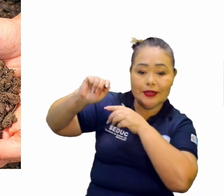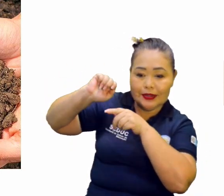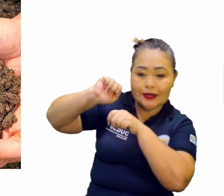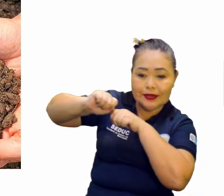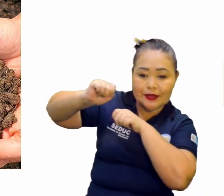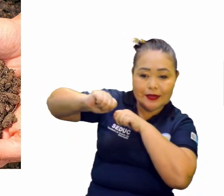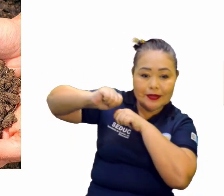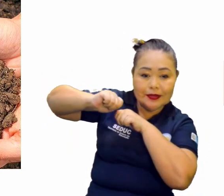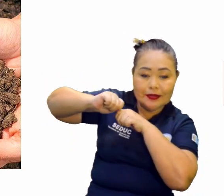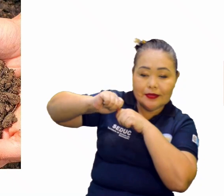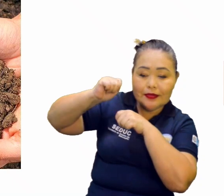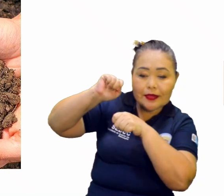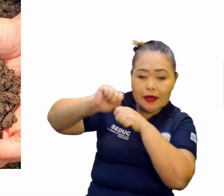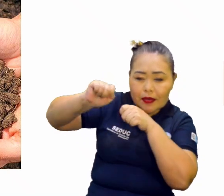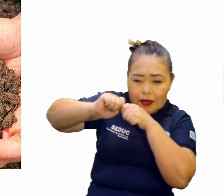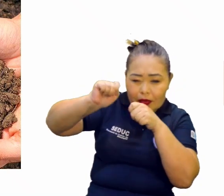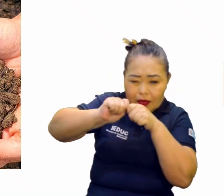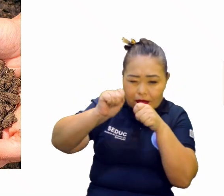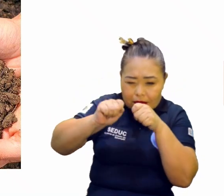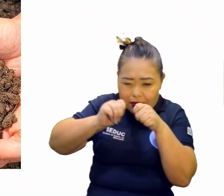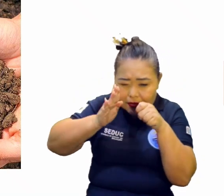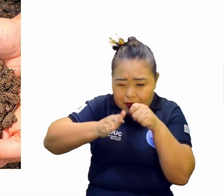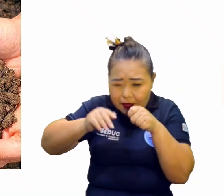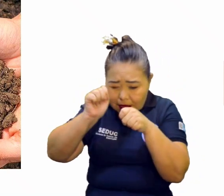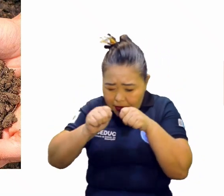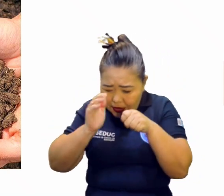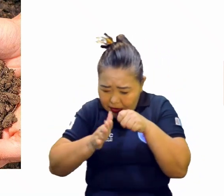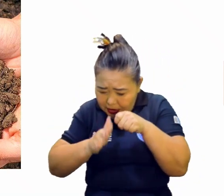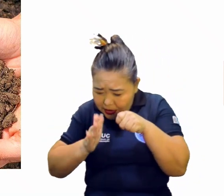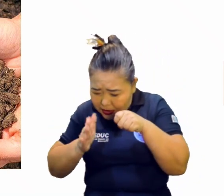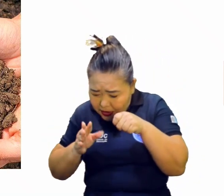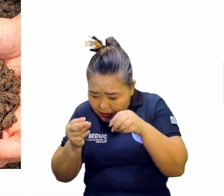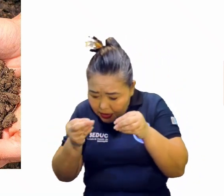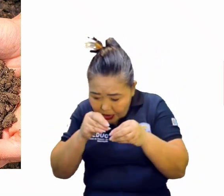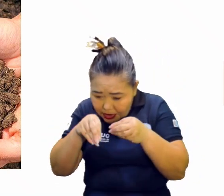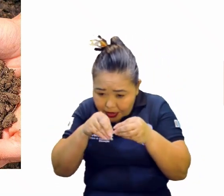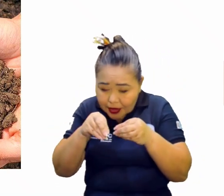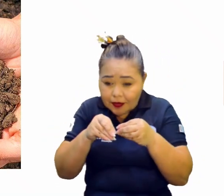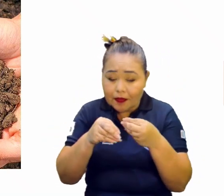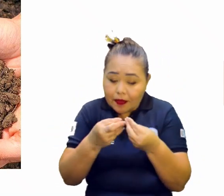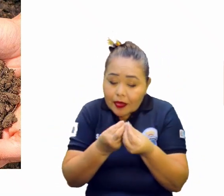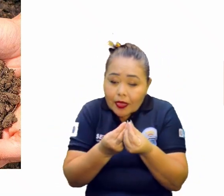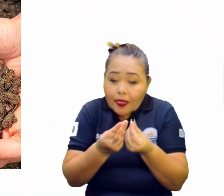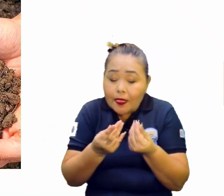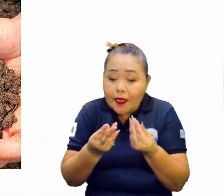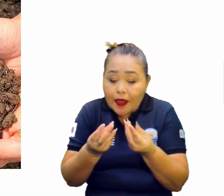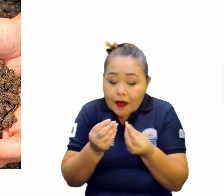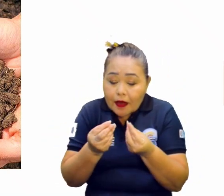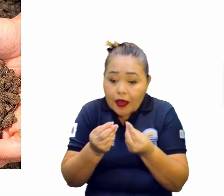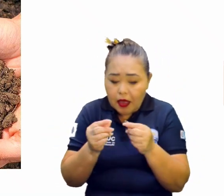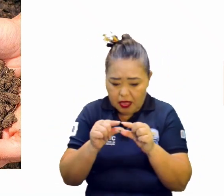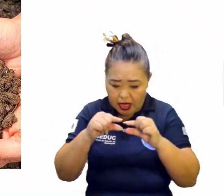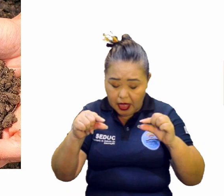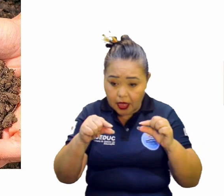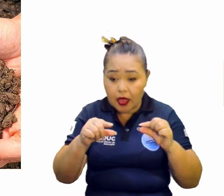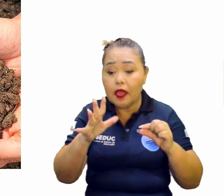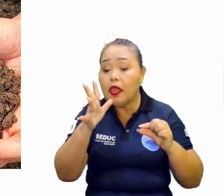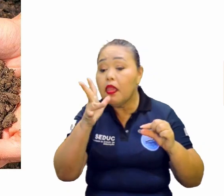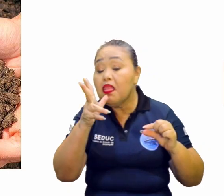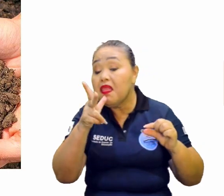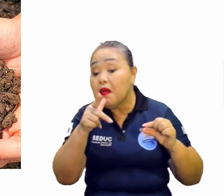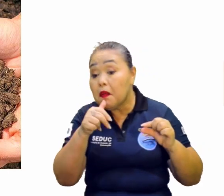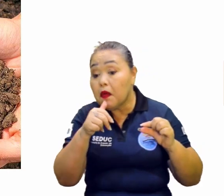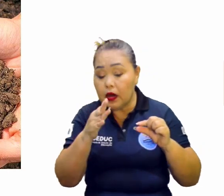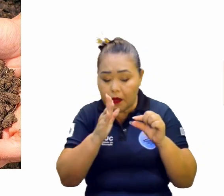picotar, cortar pedacinhos para agilizar o processo. Porque a gente sabe que o processo de compostagem tem